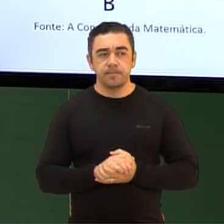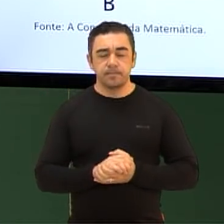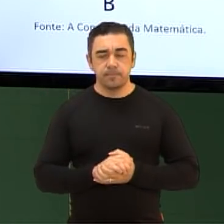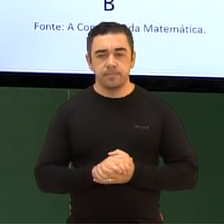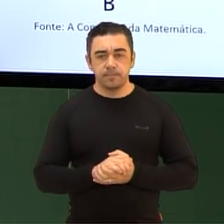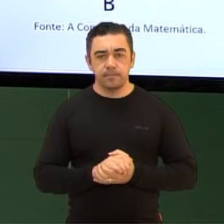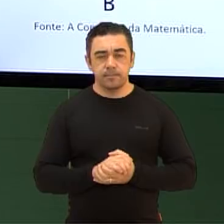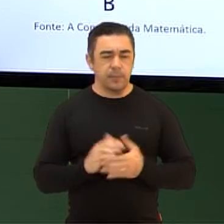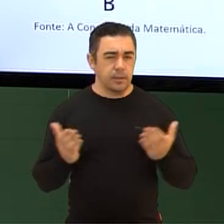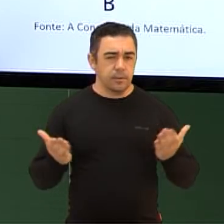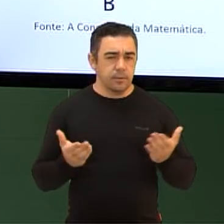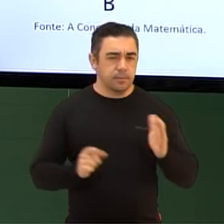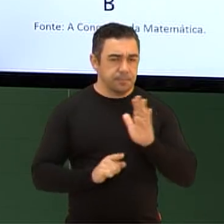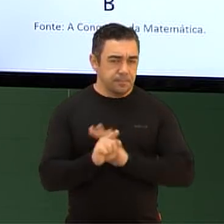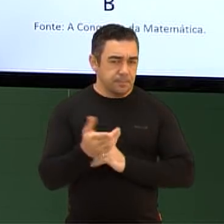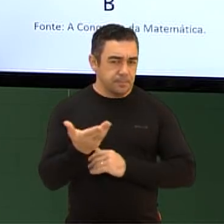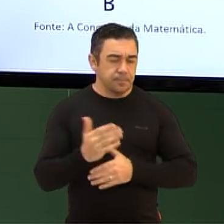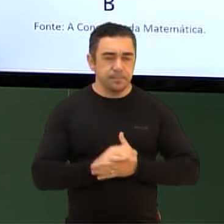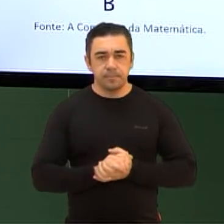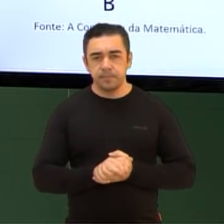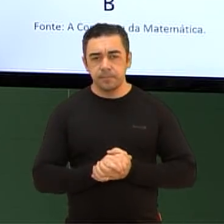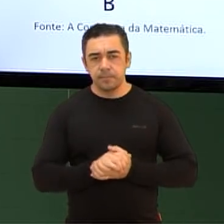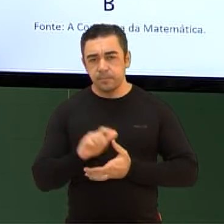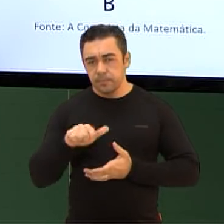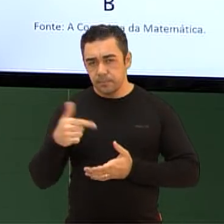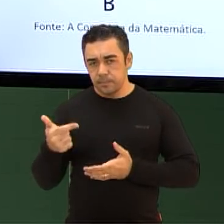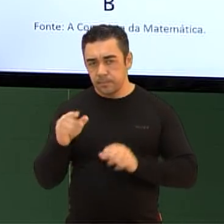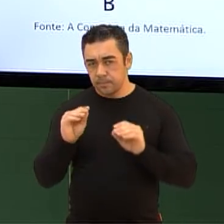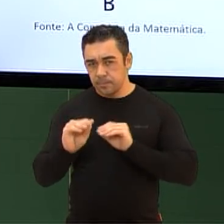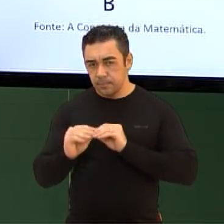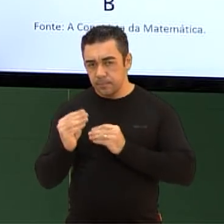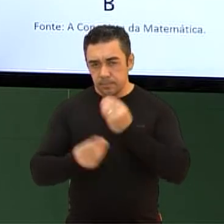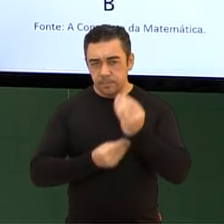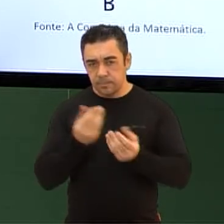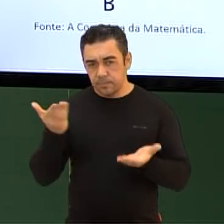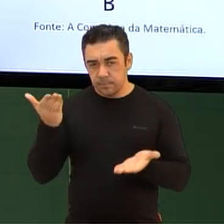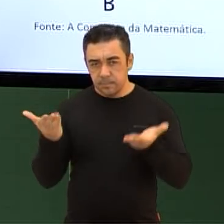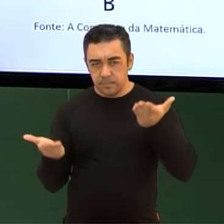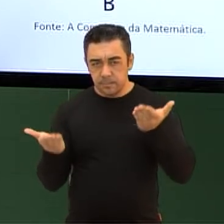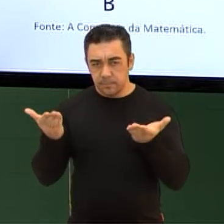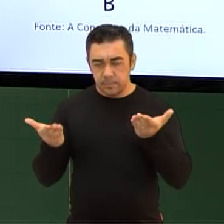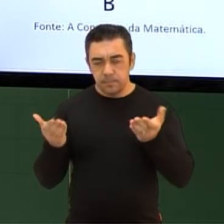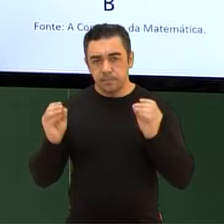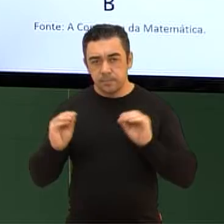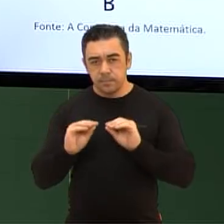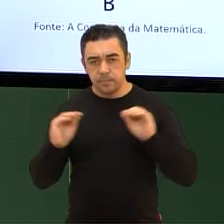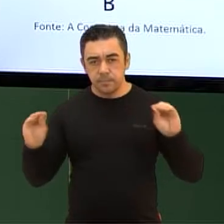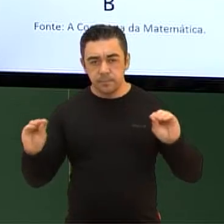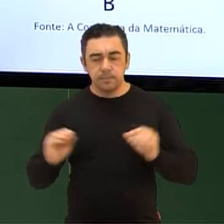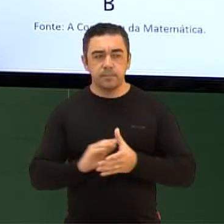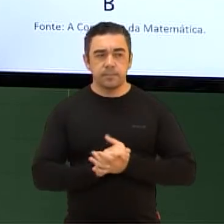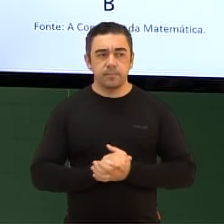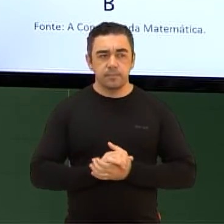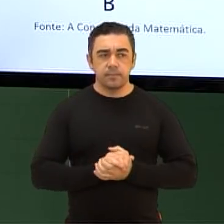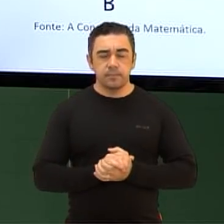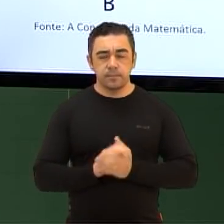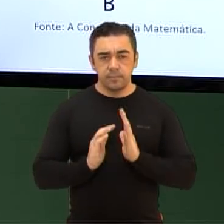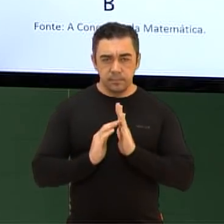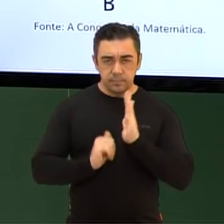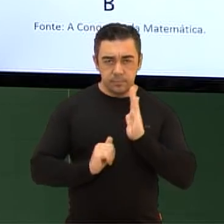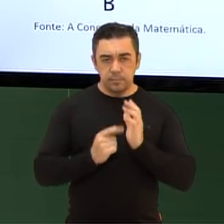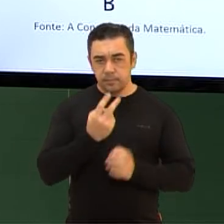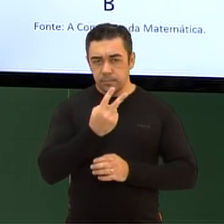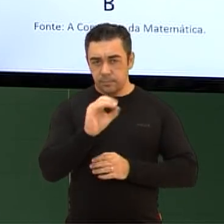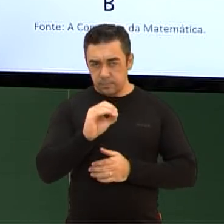90 graus. E agora, qual o próximo passo para nós equilibrarmos essa balança? Vamos eliminar esse